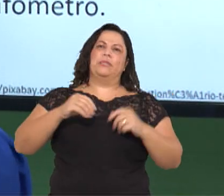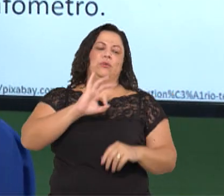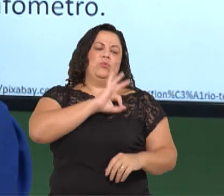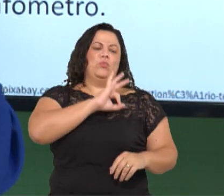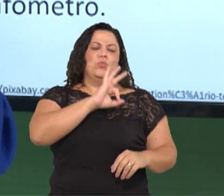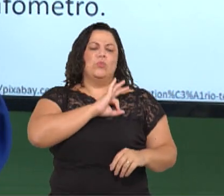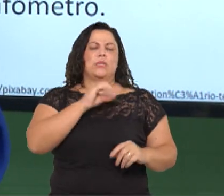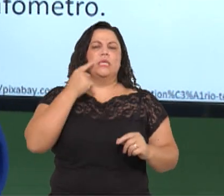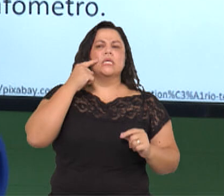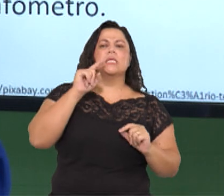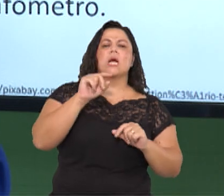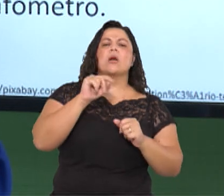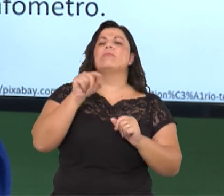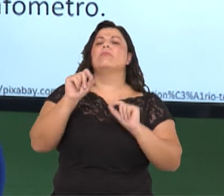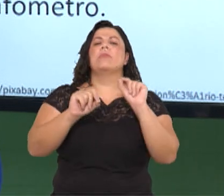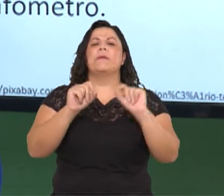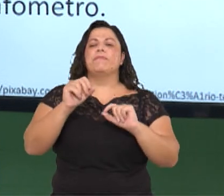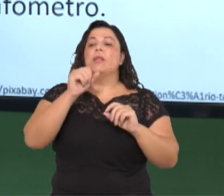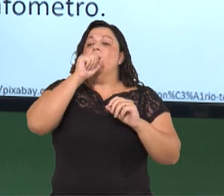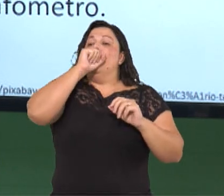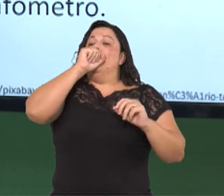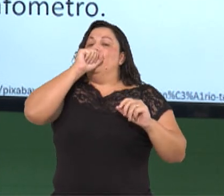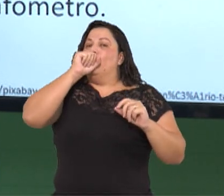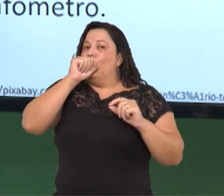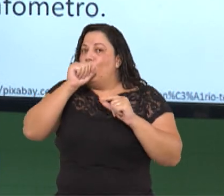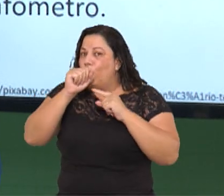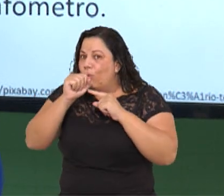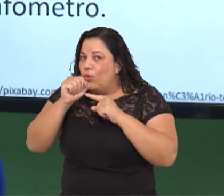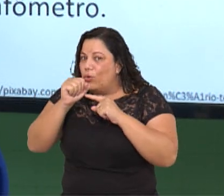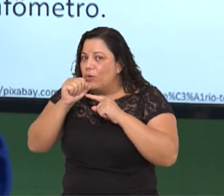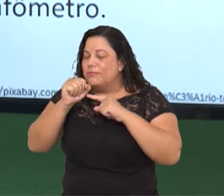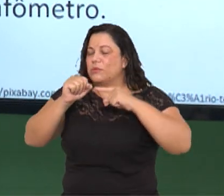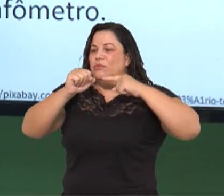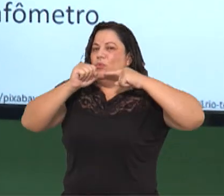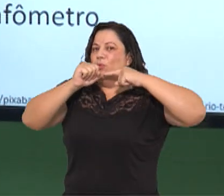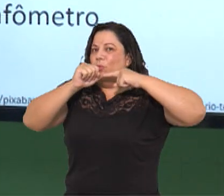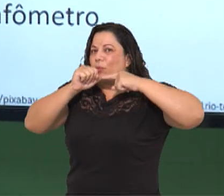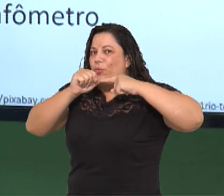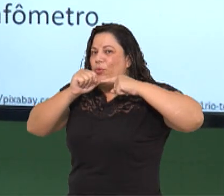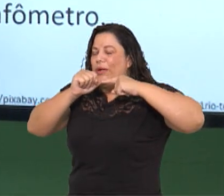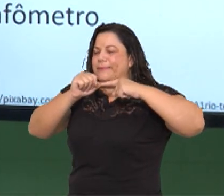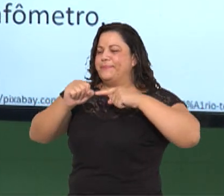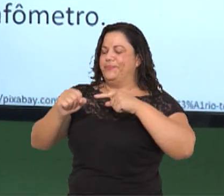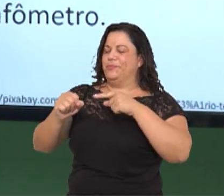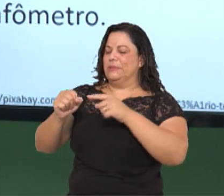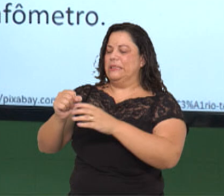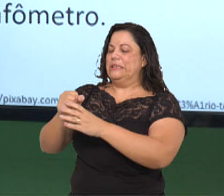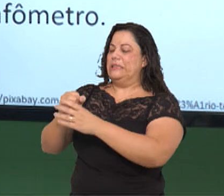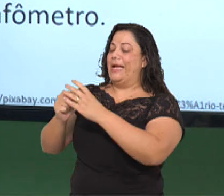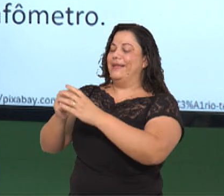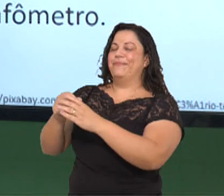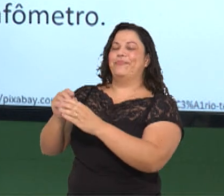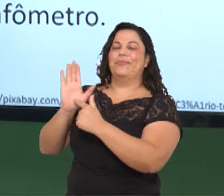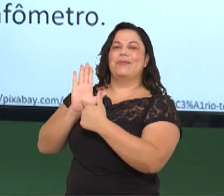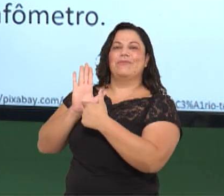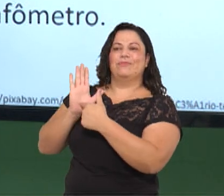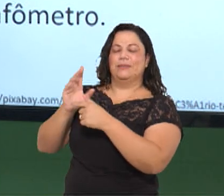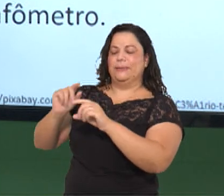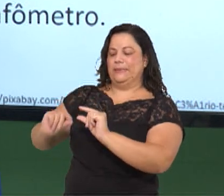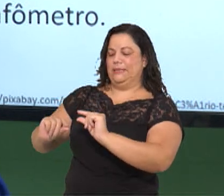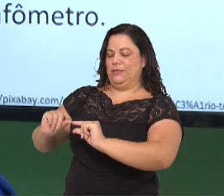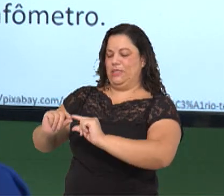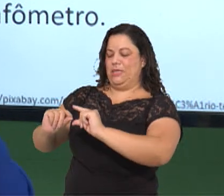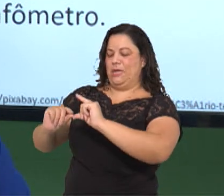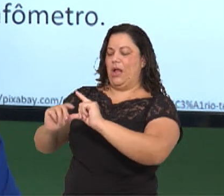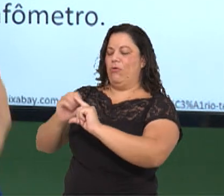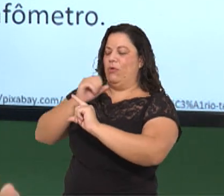essa pessoa assopre, então por isso que vem de bafo, ela vai assoprar e esse instrumento ele vai mostrar, ele vai calcular